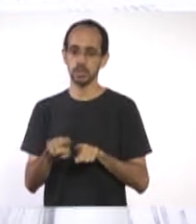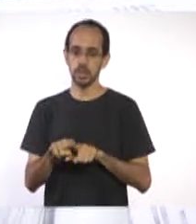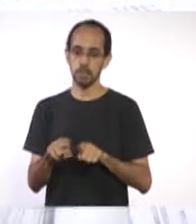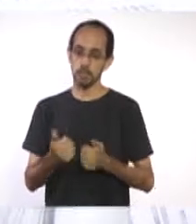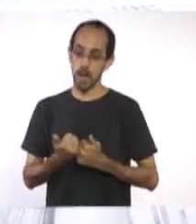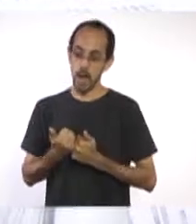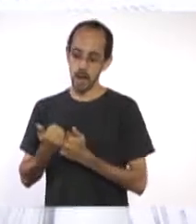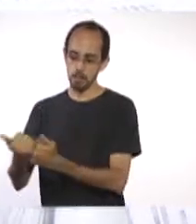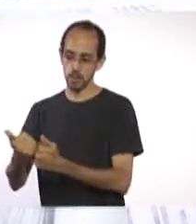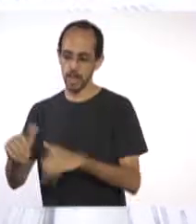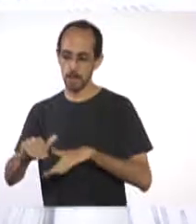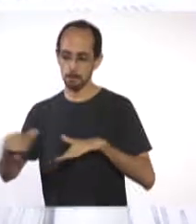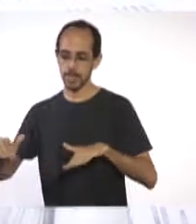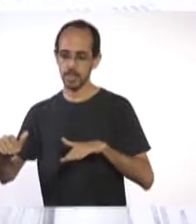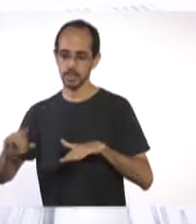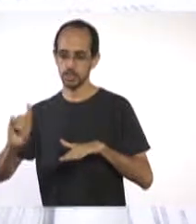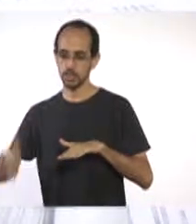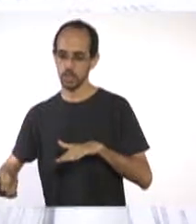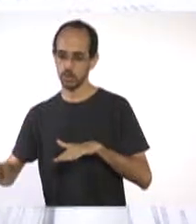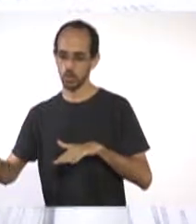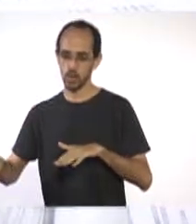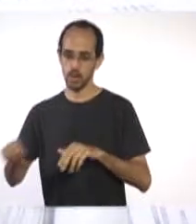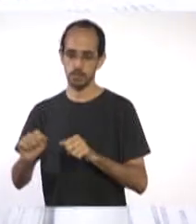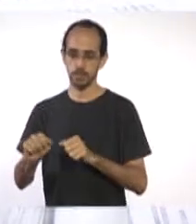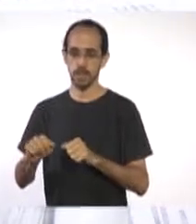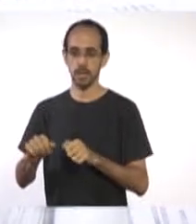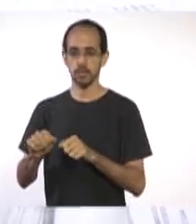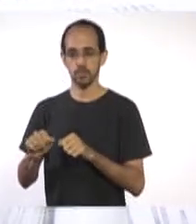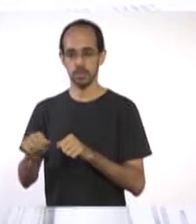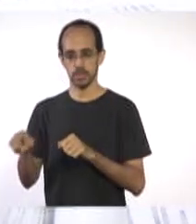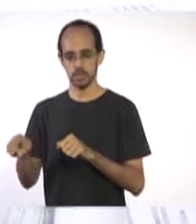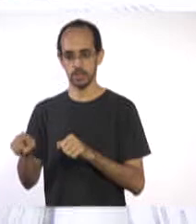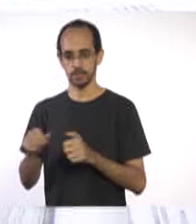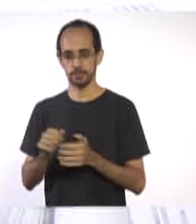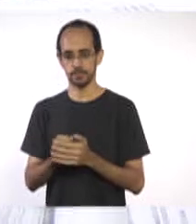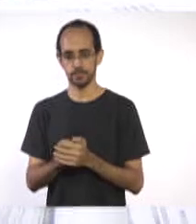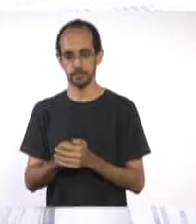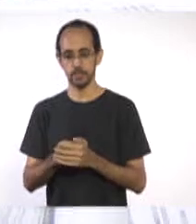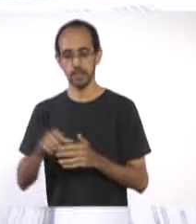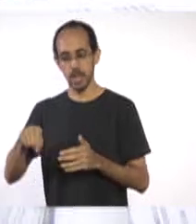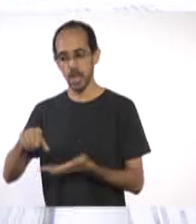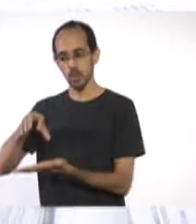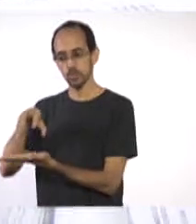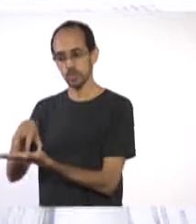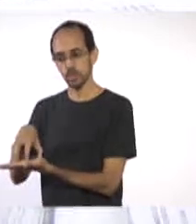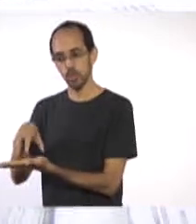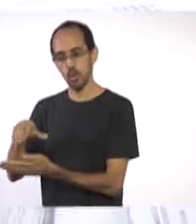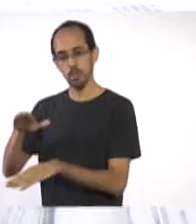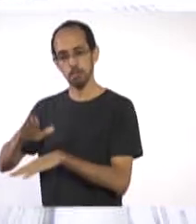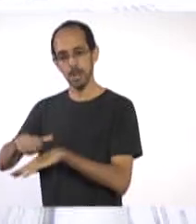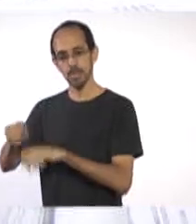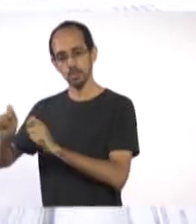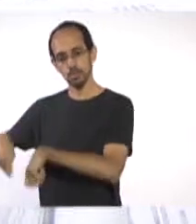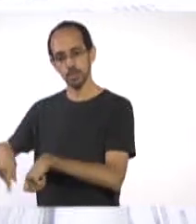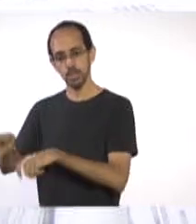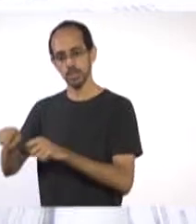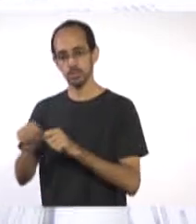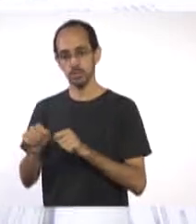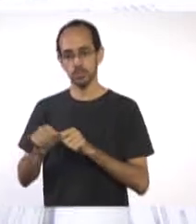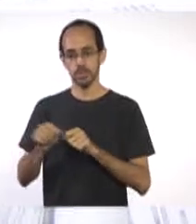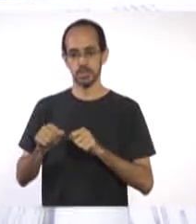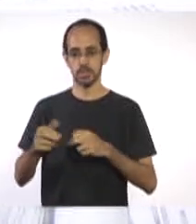ela oficie o Ministério Público. Eu acho que é o órgão mais competente para tratar de relações institucionais. Mas eu acho que